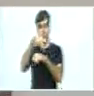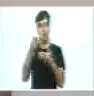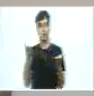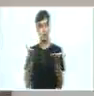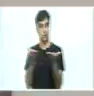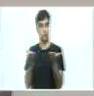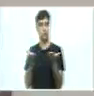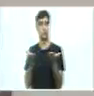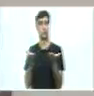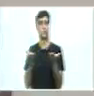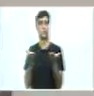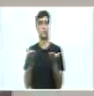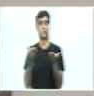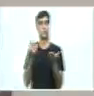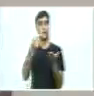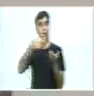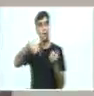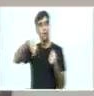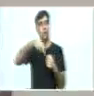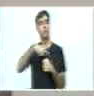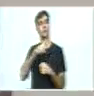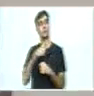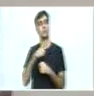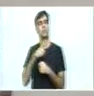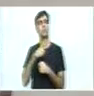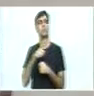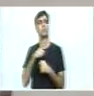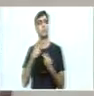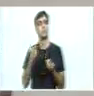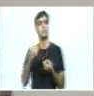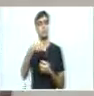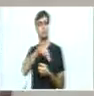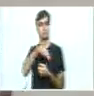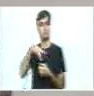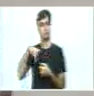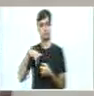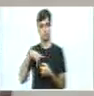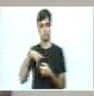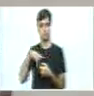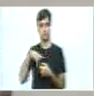hoje, nós temos o Ministério Público